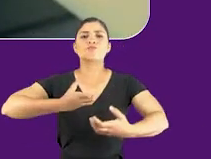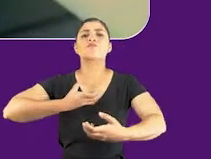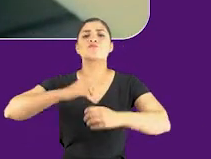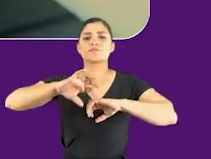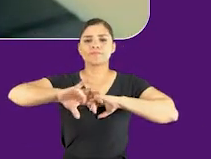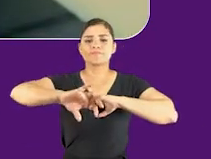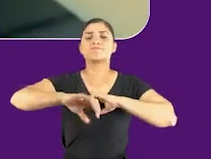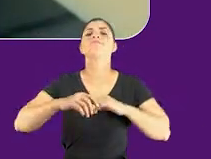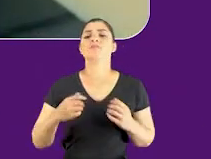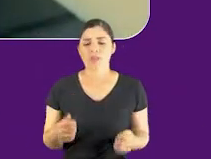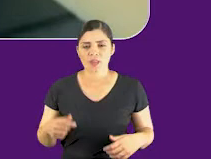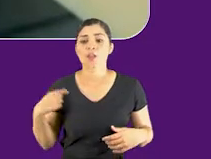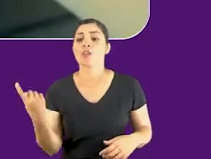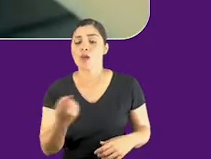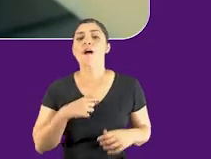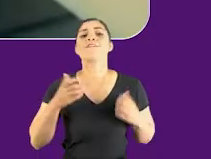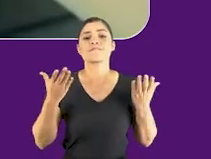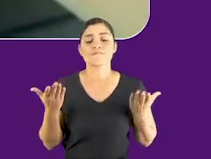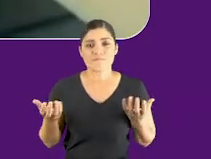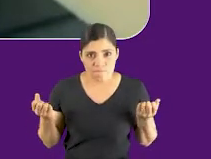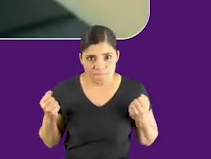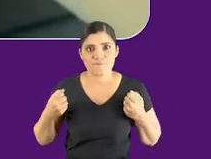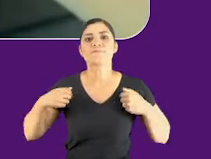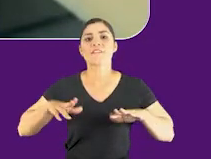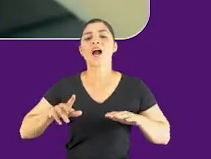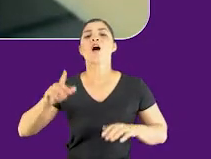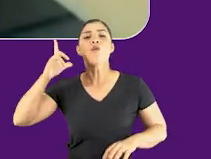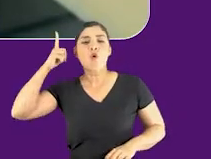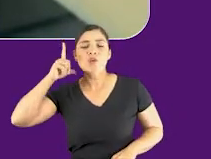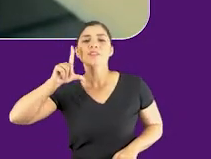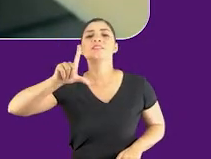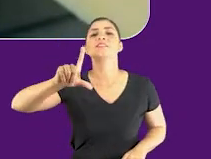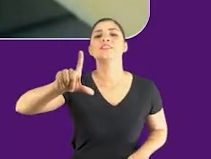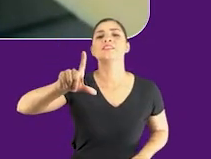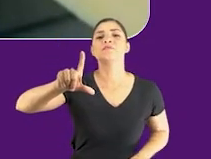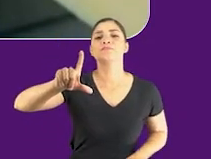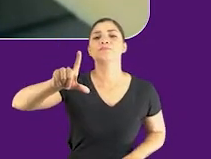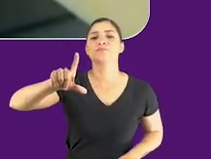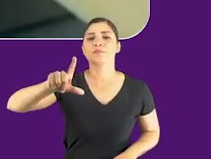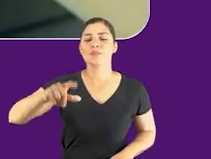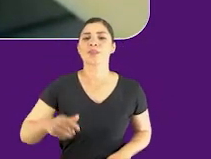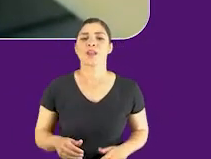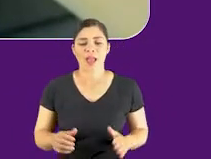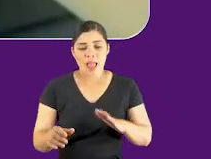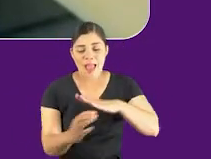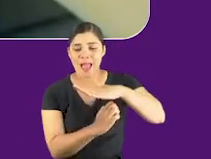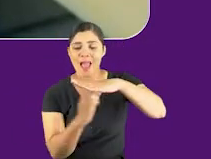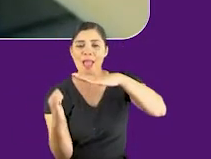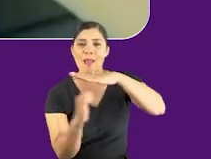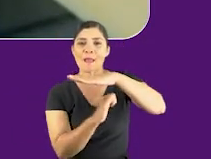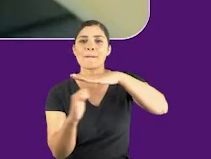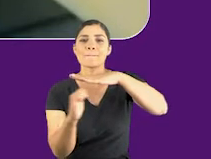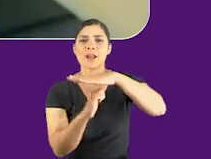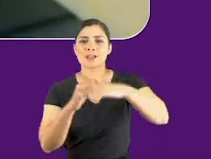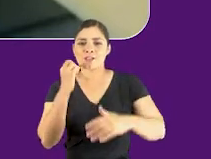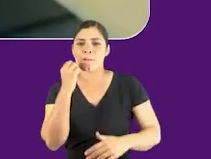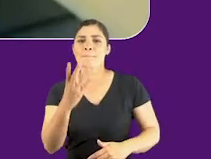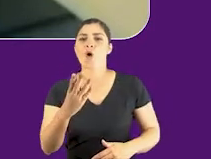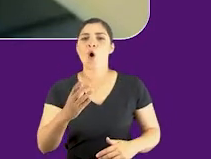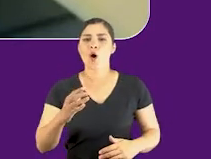complementaridade é que nós vamos conseguir ser uma empresa empresa perene e com sucesso porque